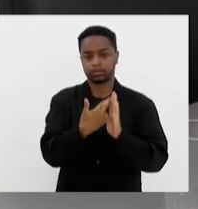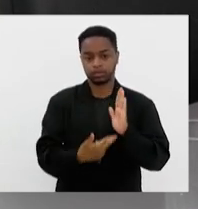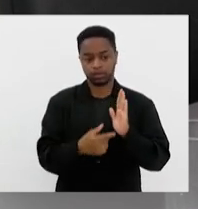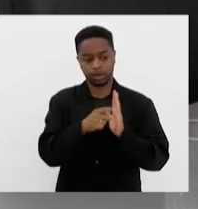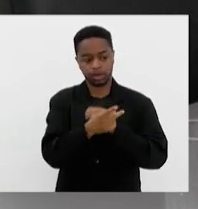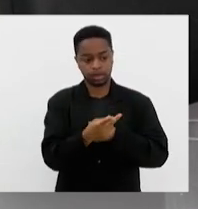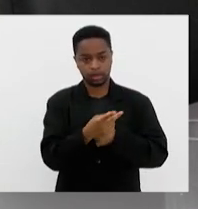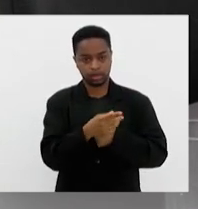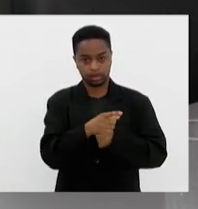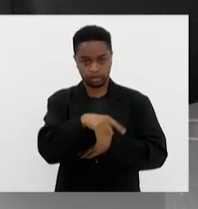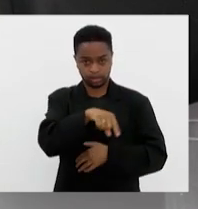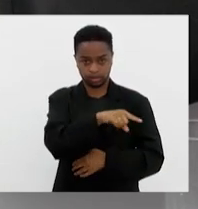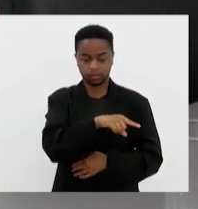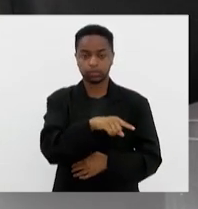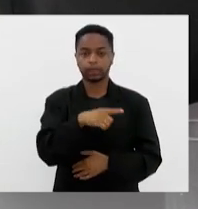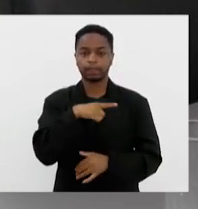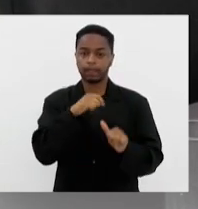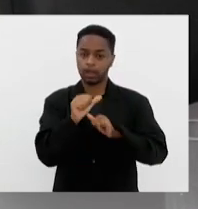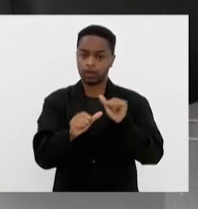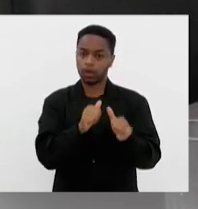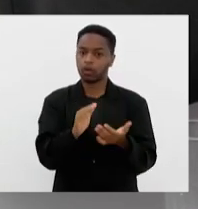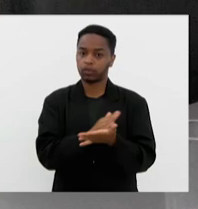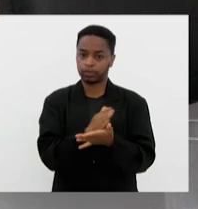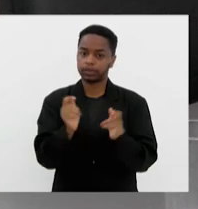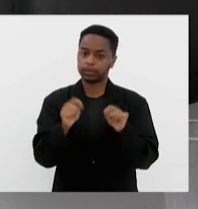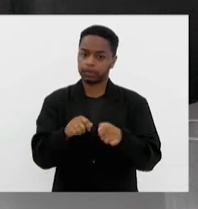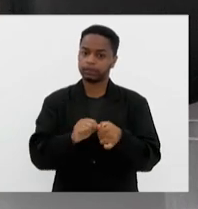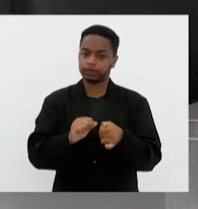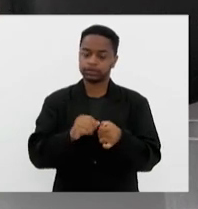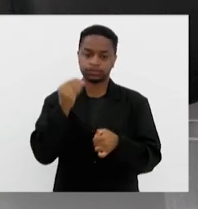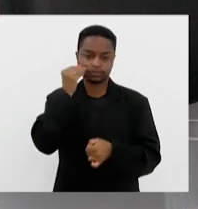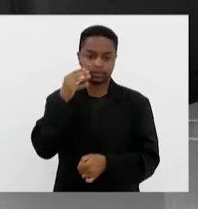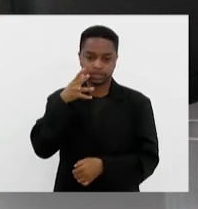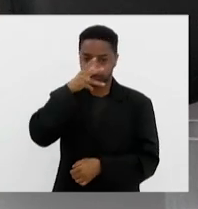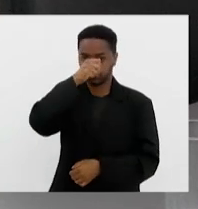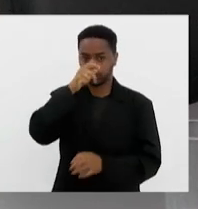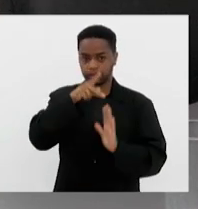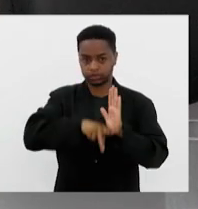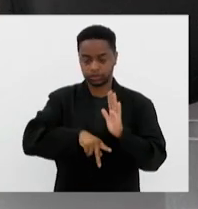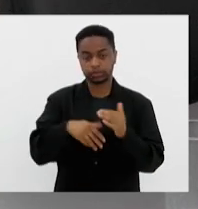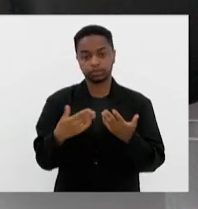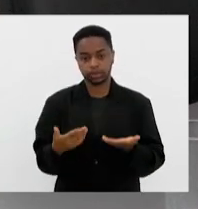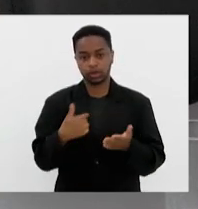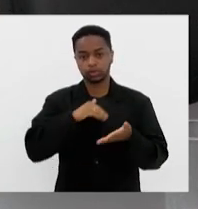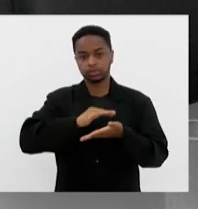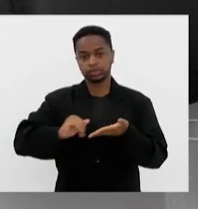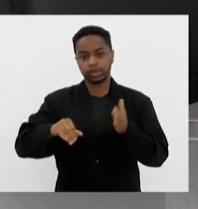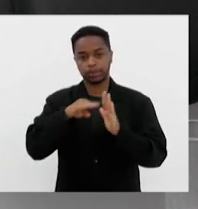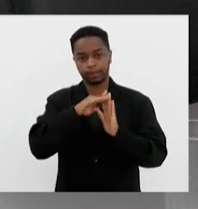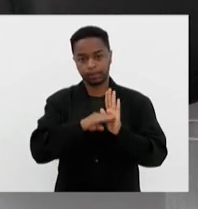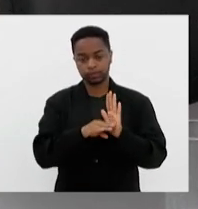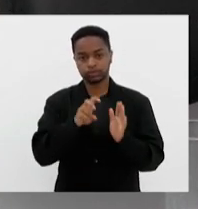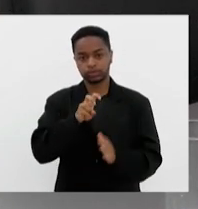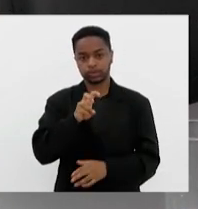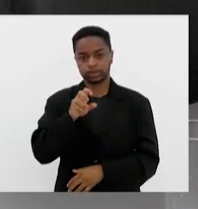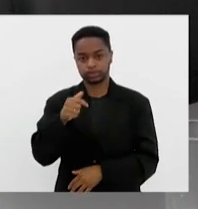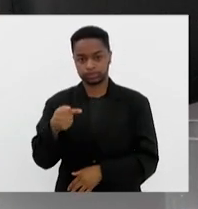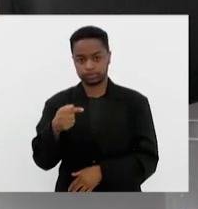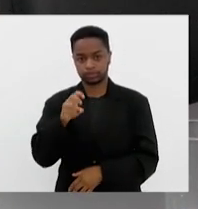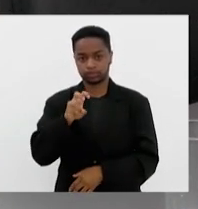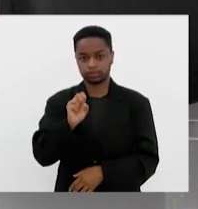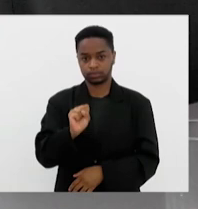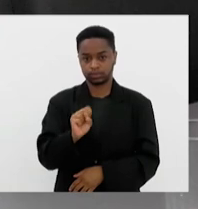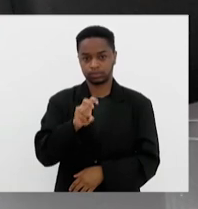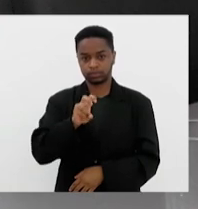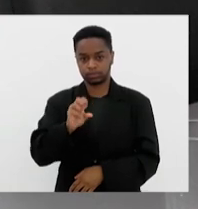e há modificações que podem ser feitas de modo a salvar os projetos. Então, eu retirei de pauta os 57, os 58 e 59